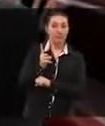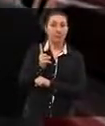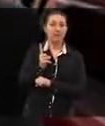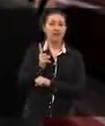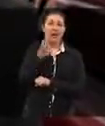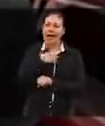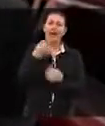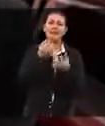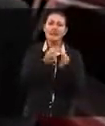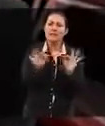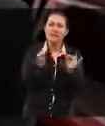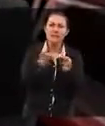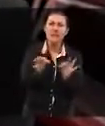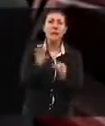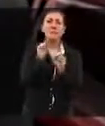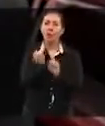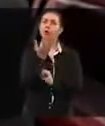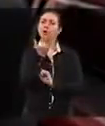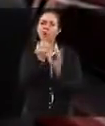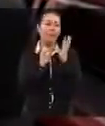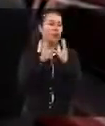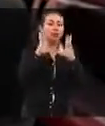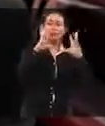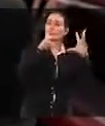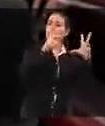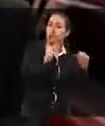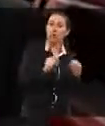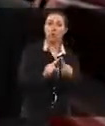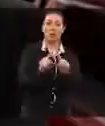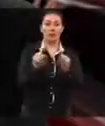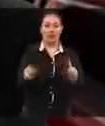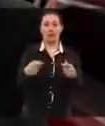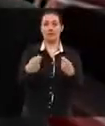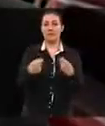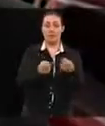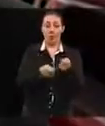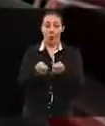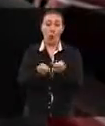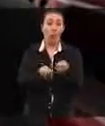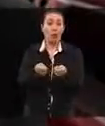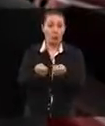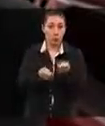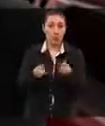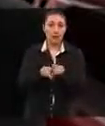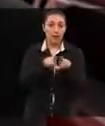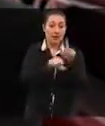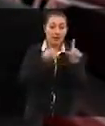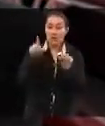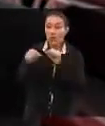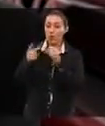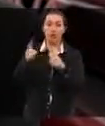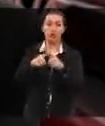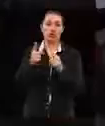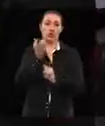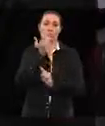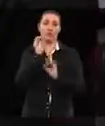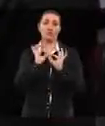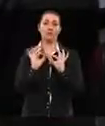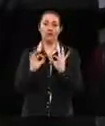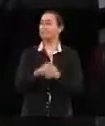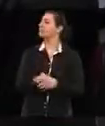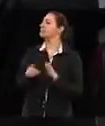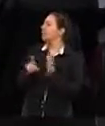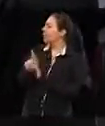algo complicado, é uma coisa simples. Você pode comer de tudo, porém com moderação e, obviamente, escolhendo os alimentos certos,